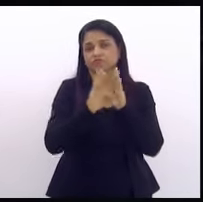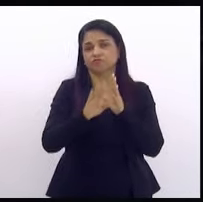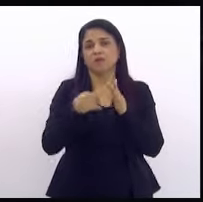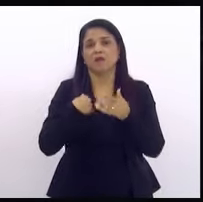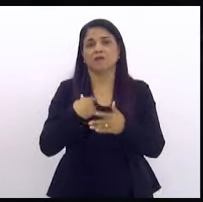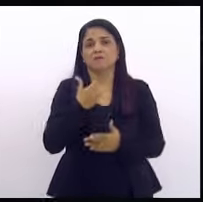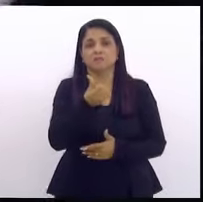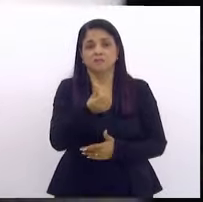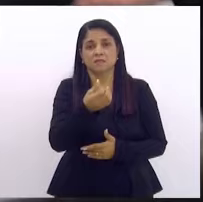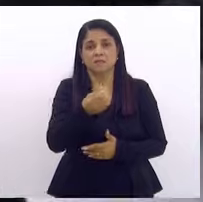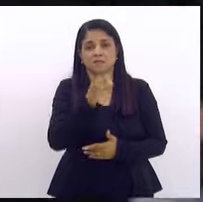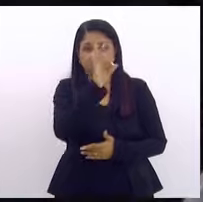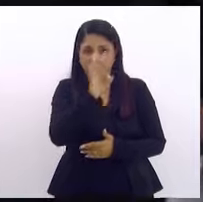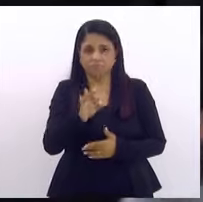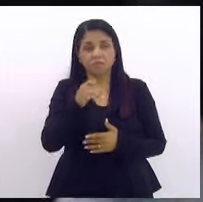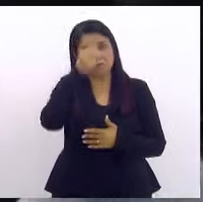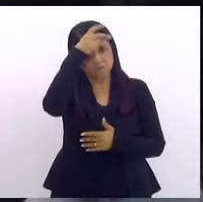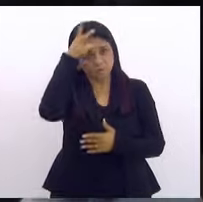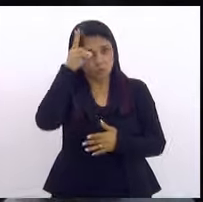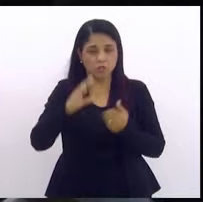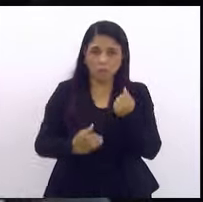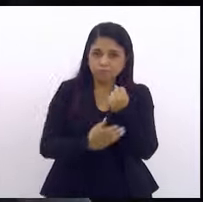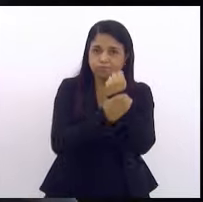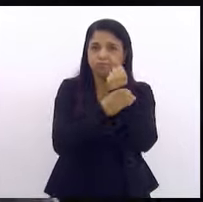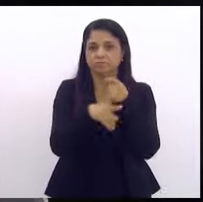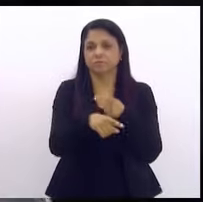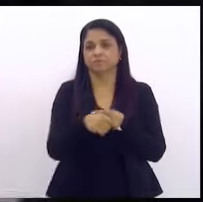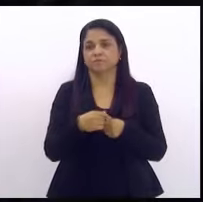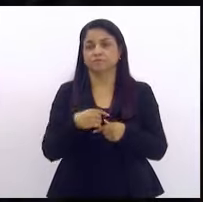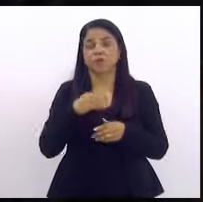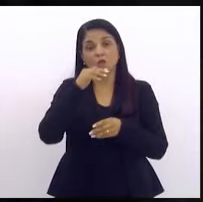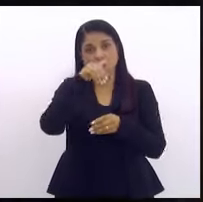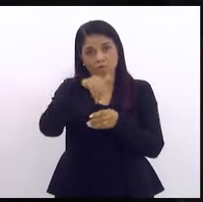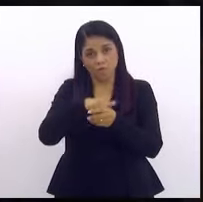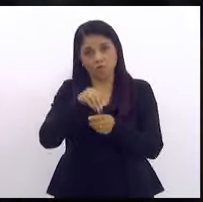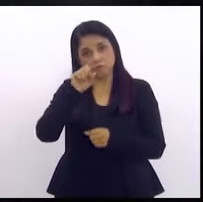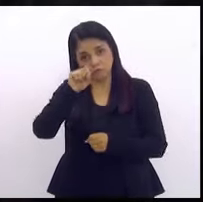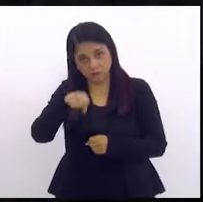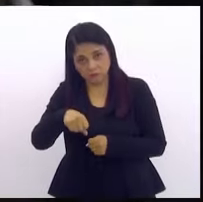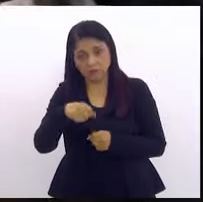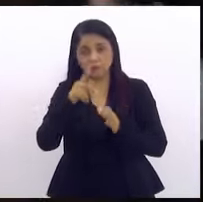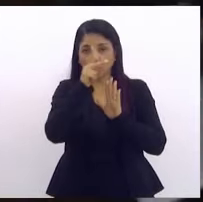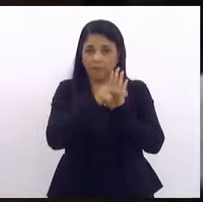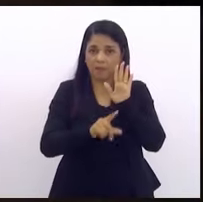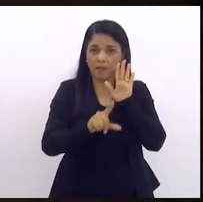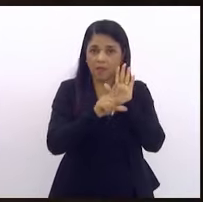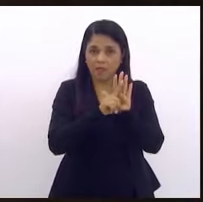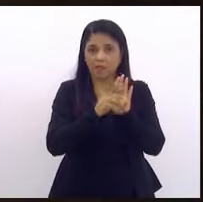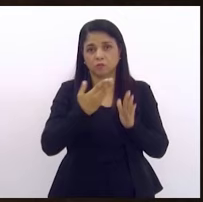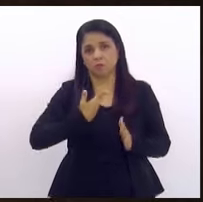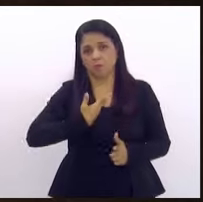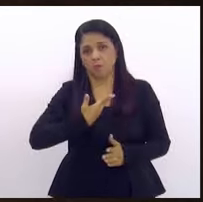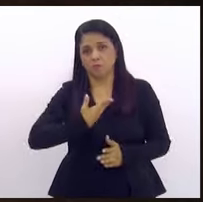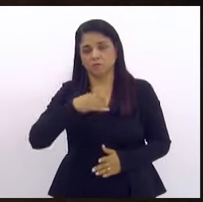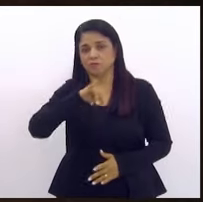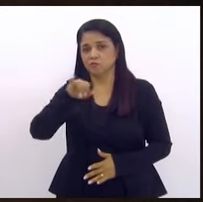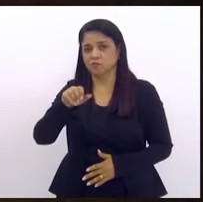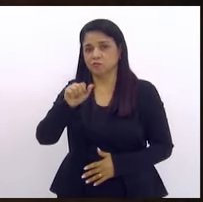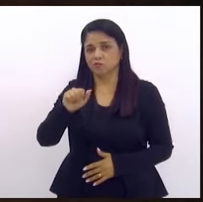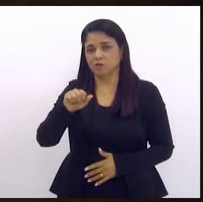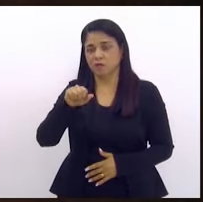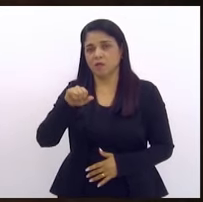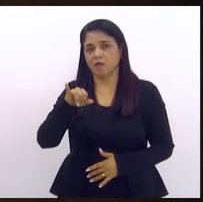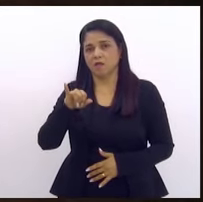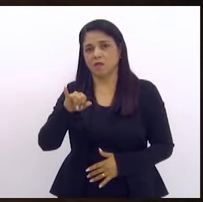já garante. Queria também dizer que eu voto sim no PL do meu companheiro Jari, que é